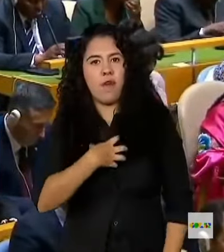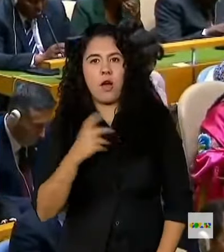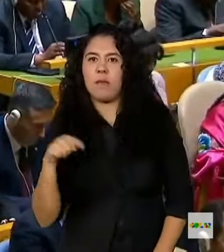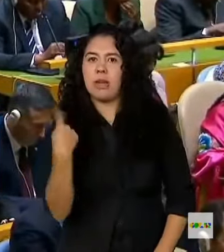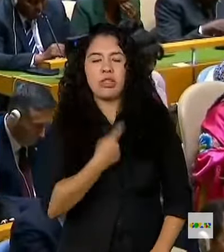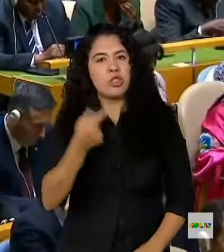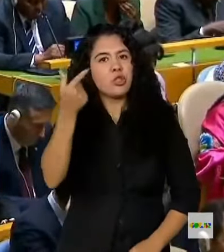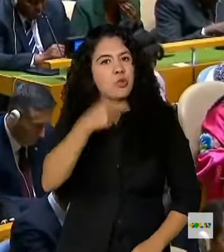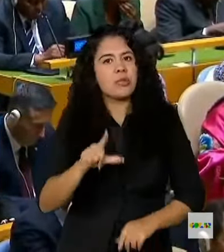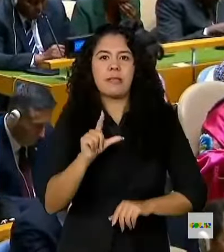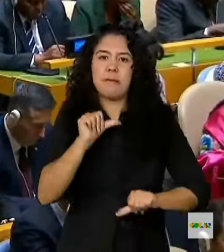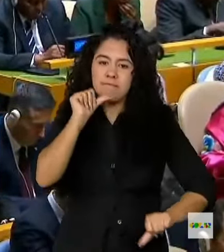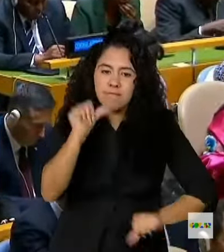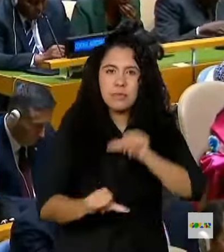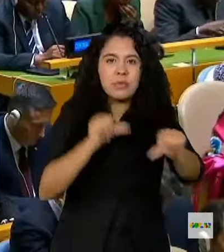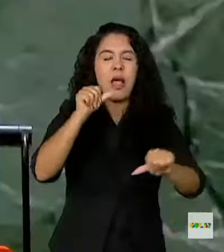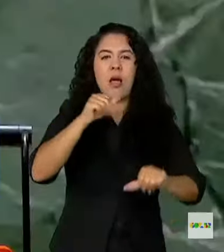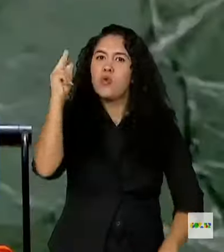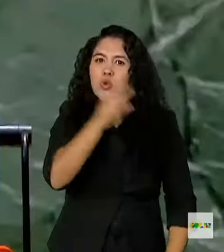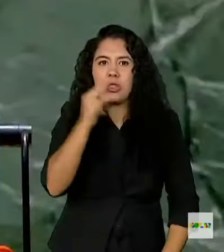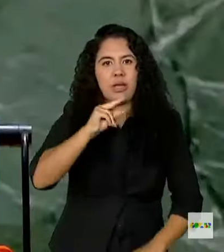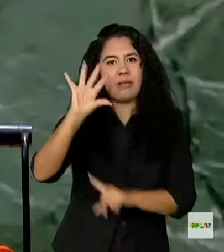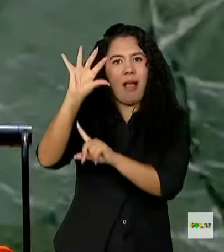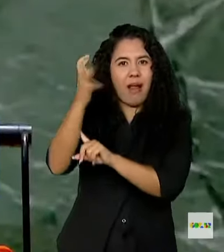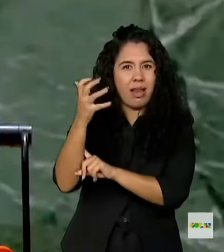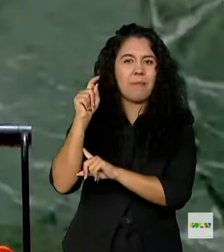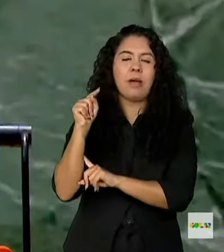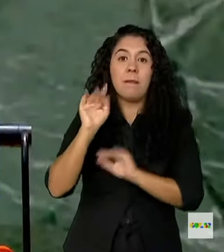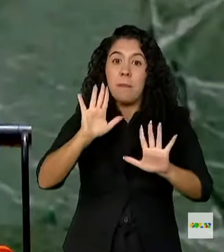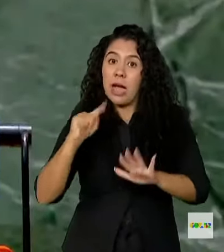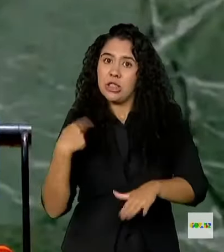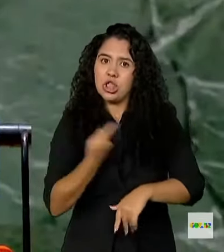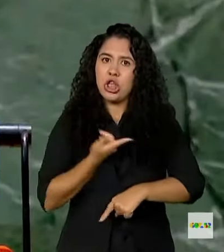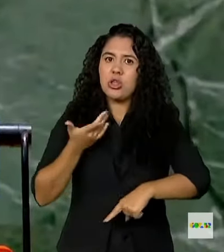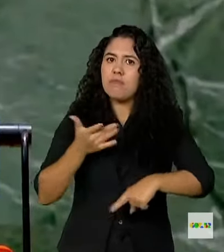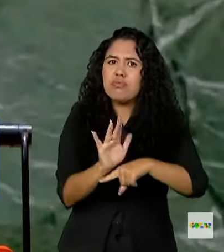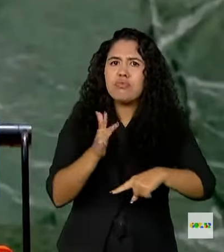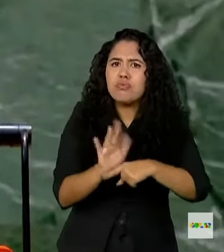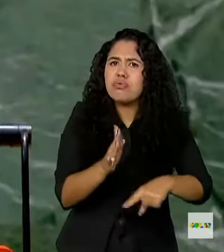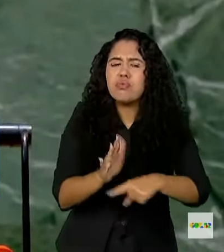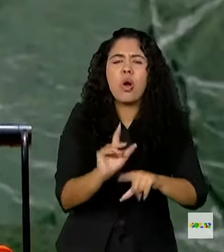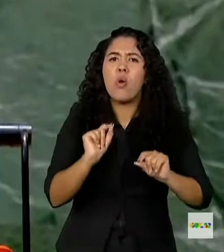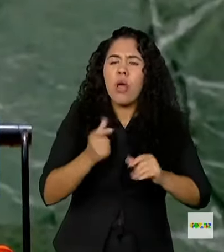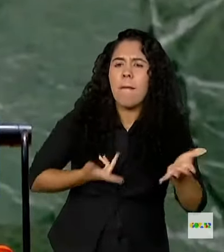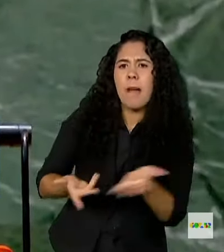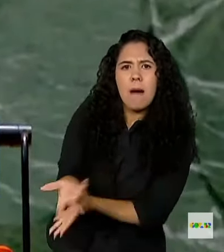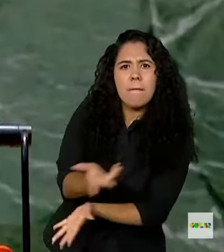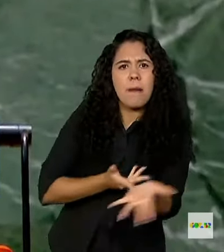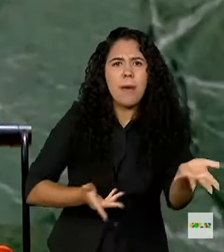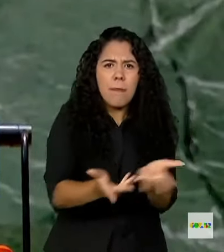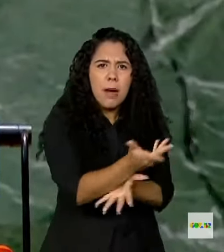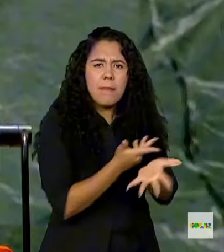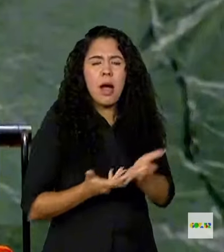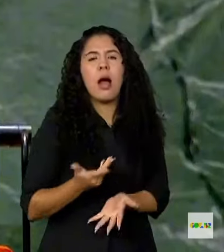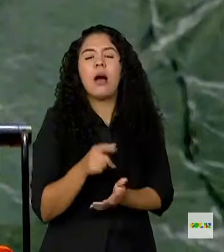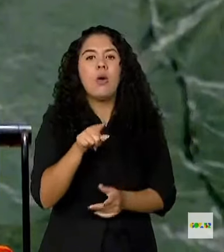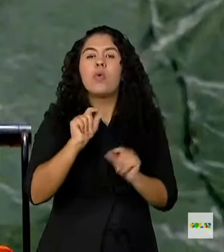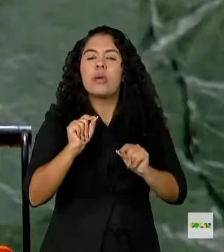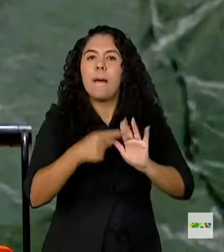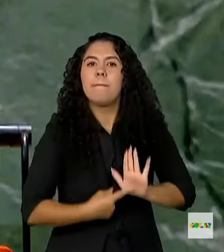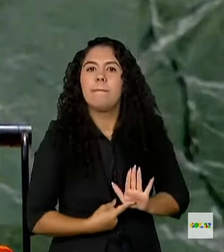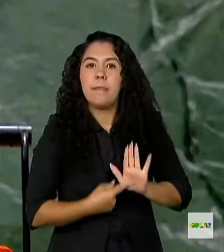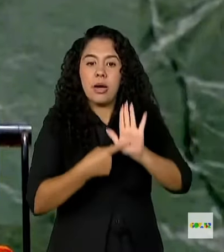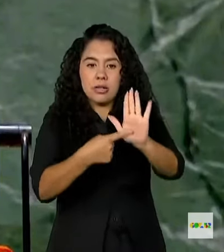urgência climática. Nossa contribuição nacionalmente determinada, o NDC, será